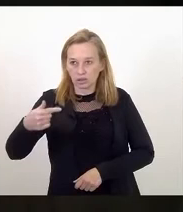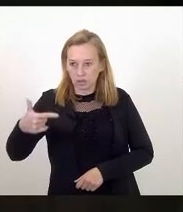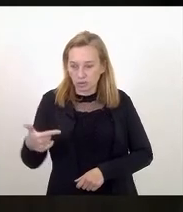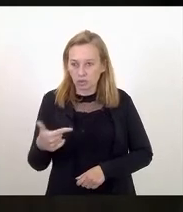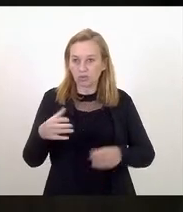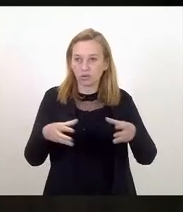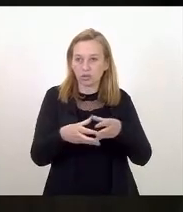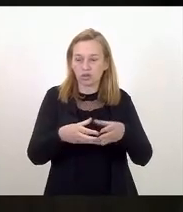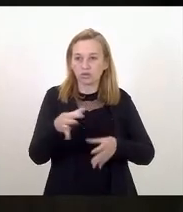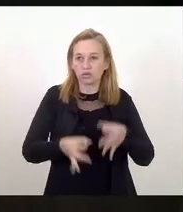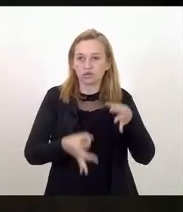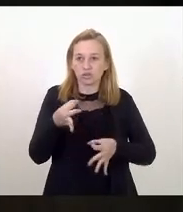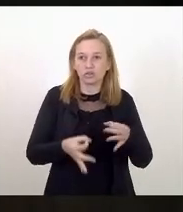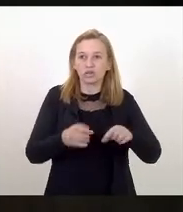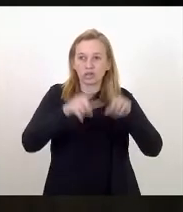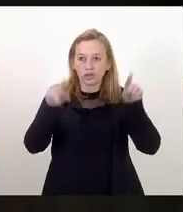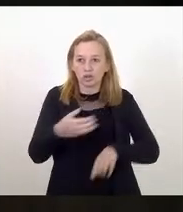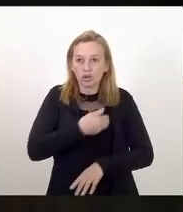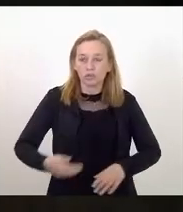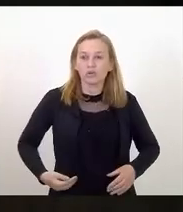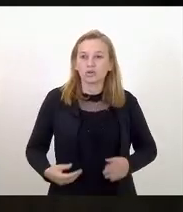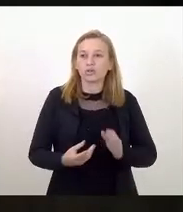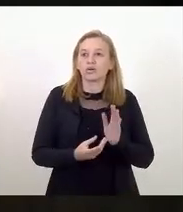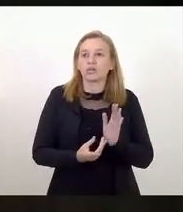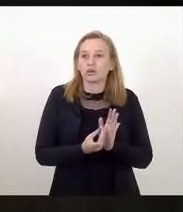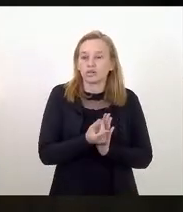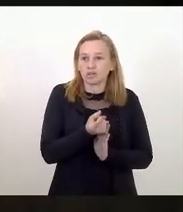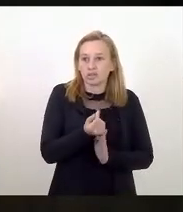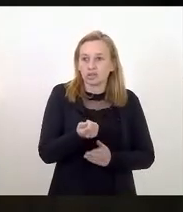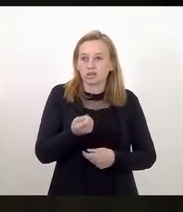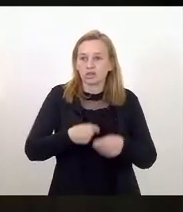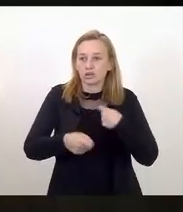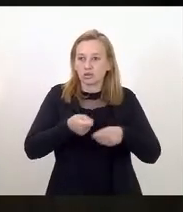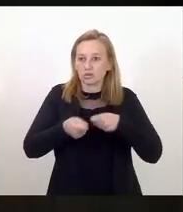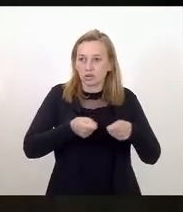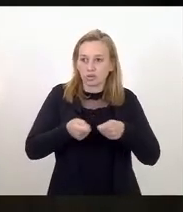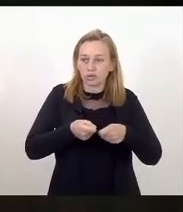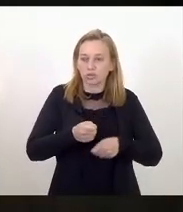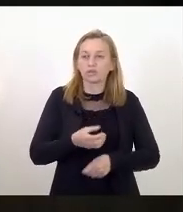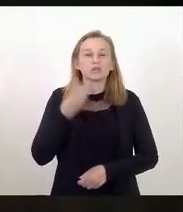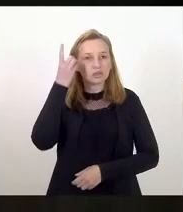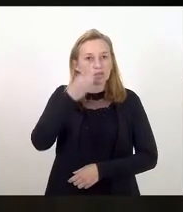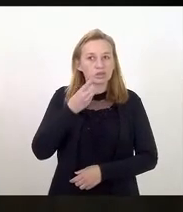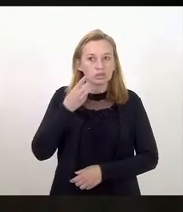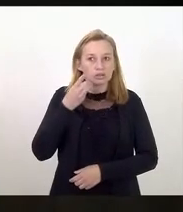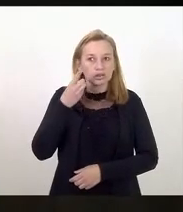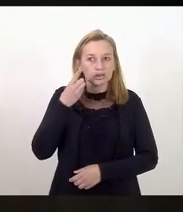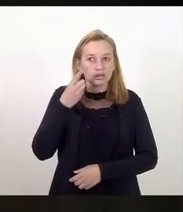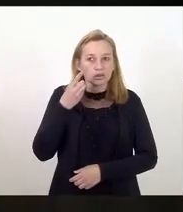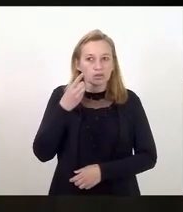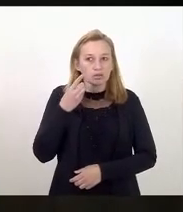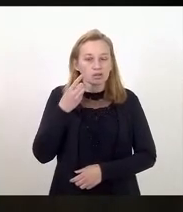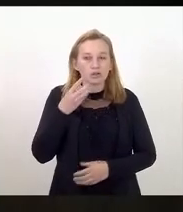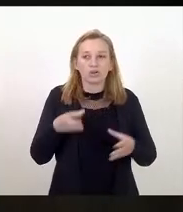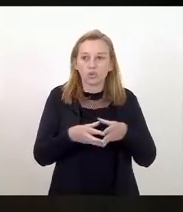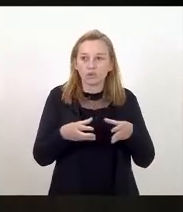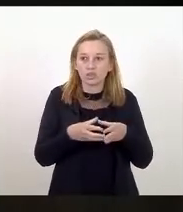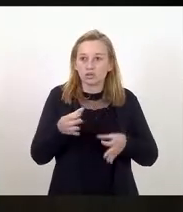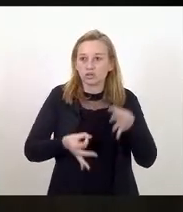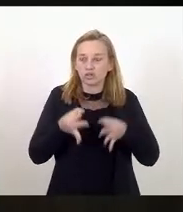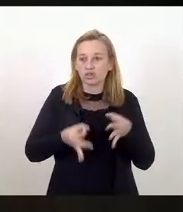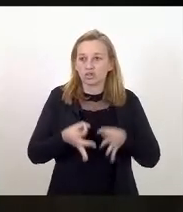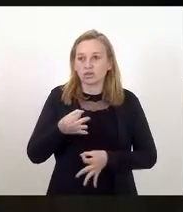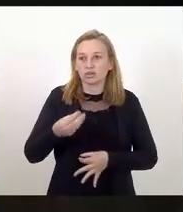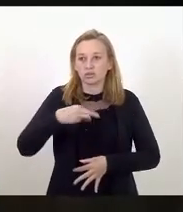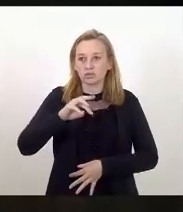das comissões de Constituição, Justiça, Servidores Públicos de Orçamento, Finanças, Fiscalização Financeira e Controle. Permitir parecer pela Comissão Constituição de Justiça